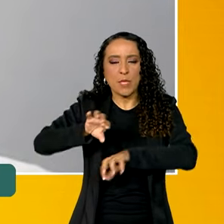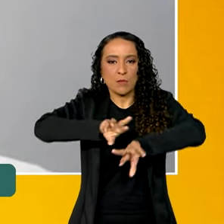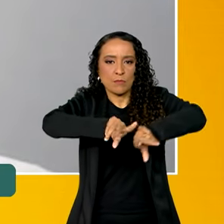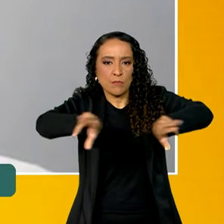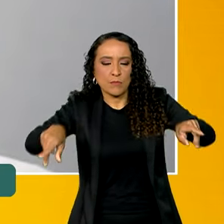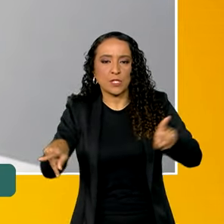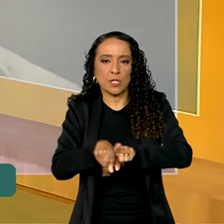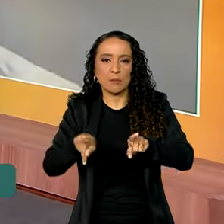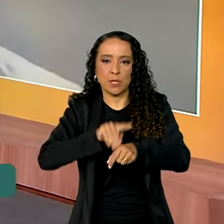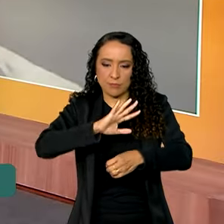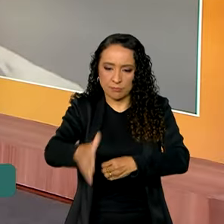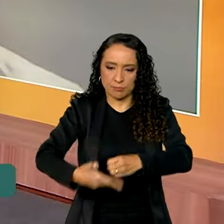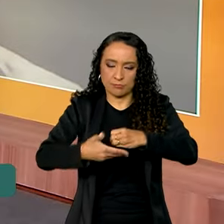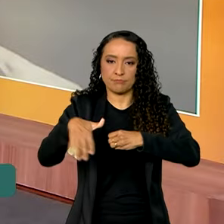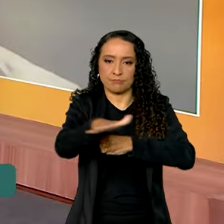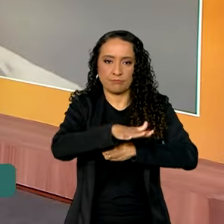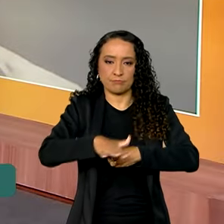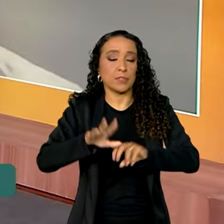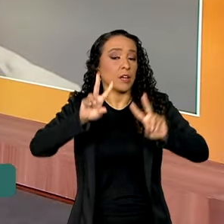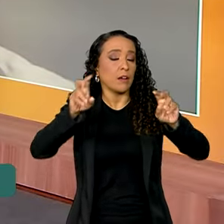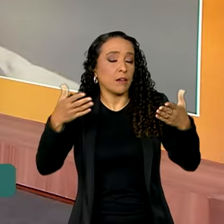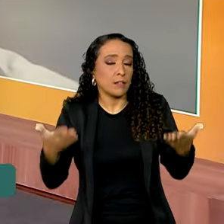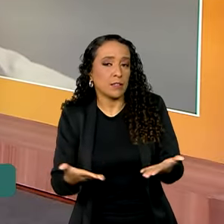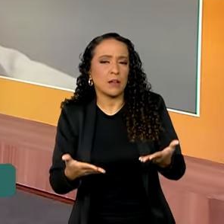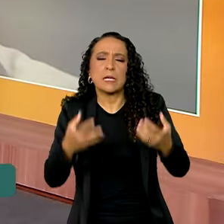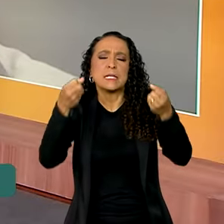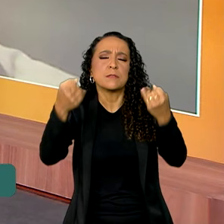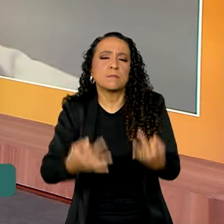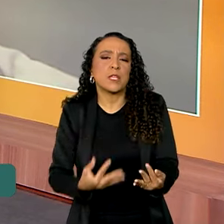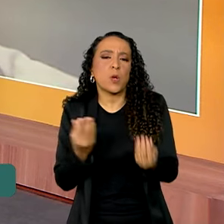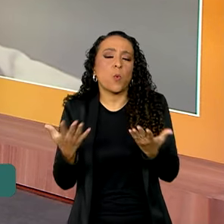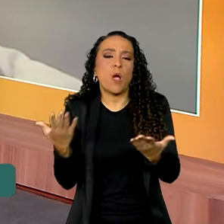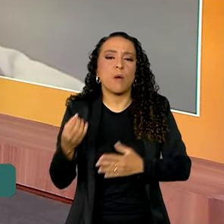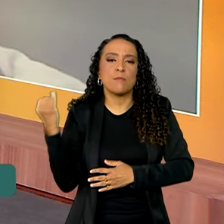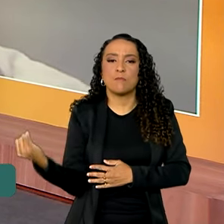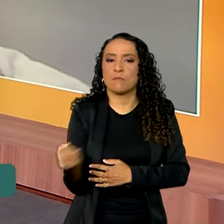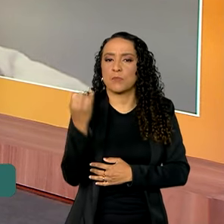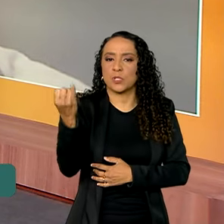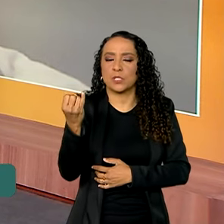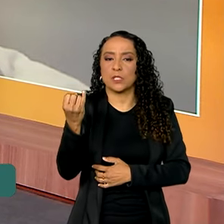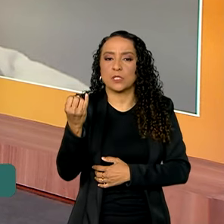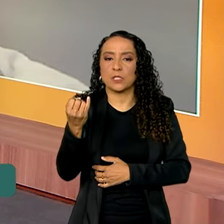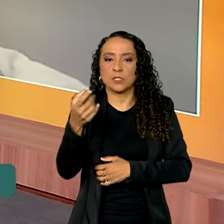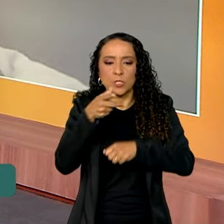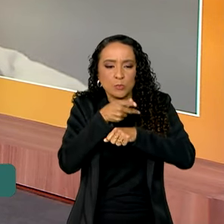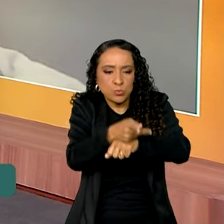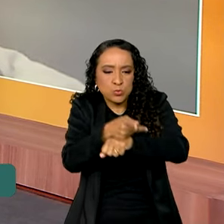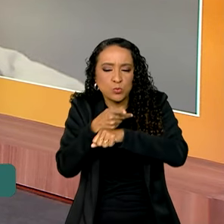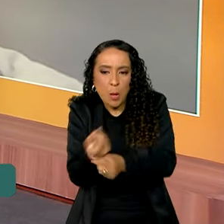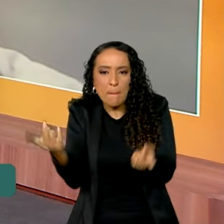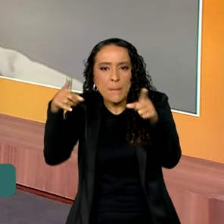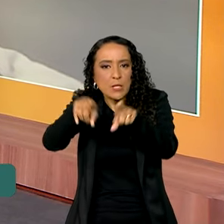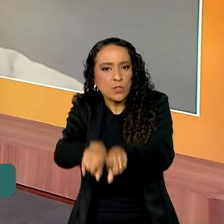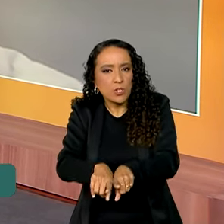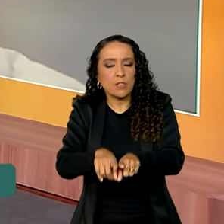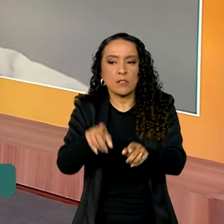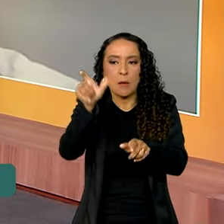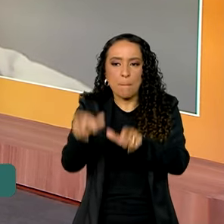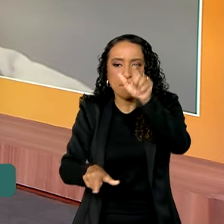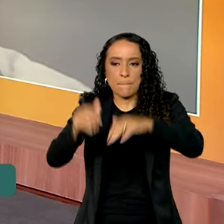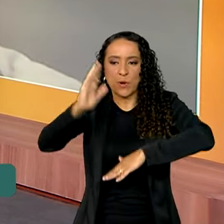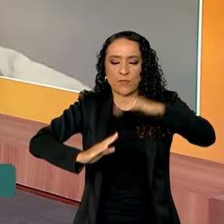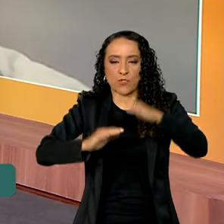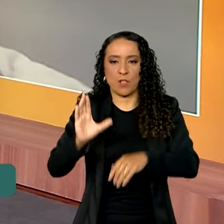região. Pois é, por falar nisso, explica para a gente a importância dessa busca por parcerias com pesquisadores de